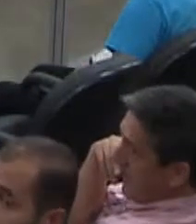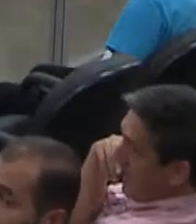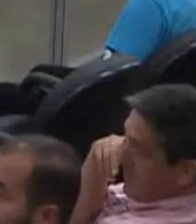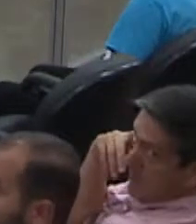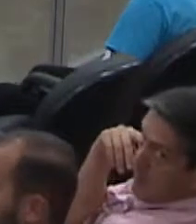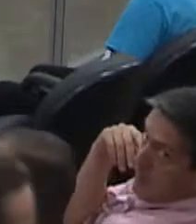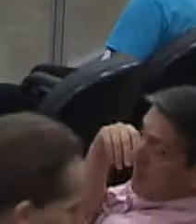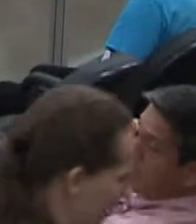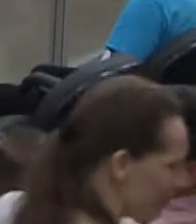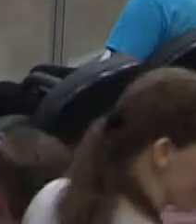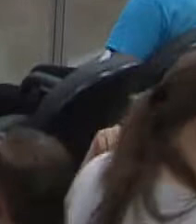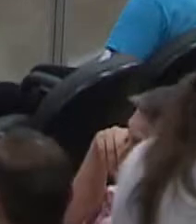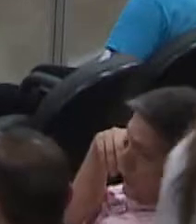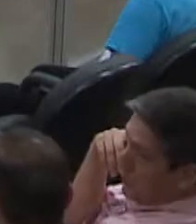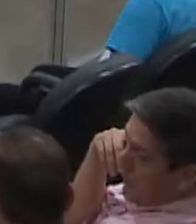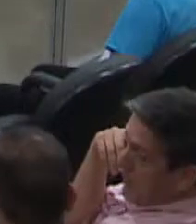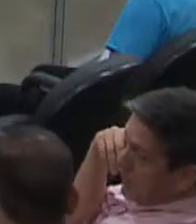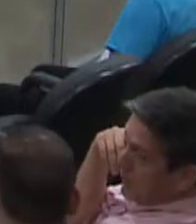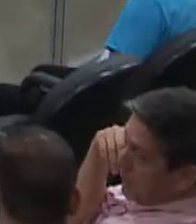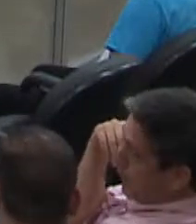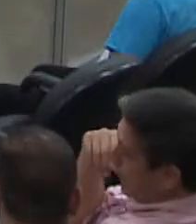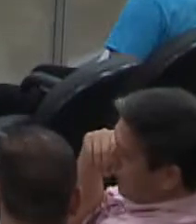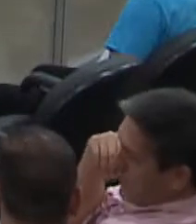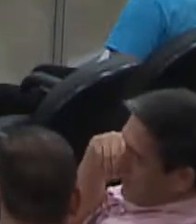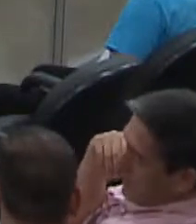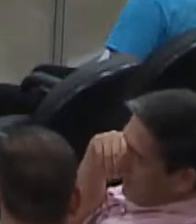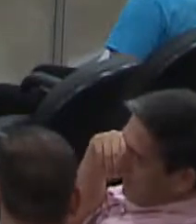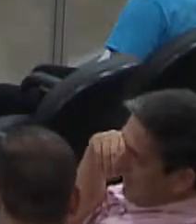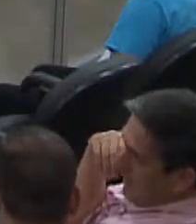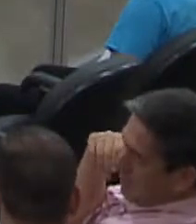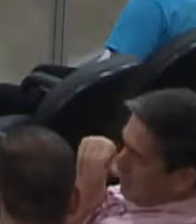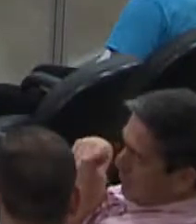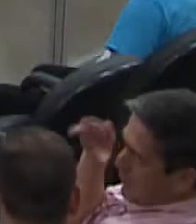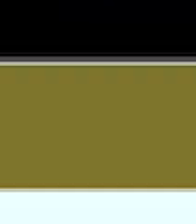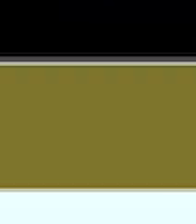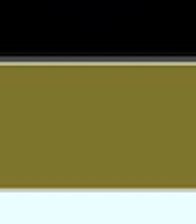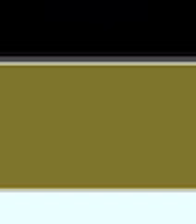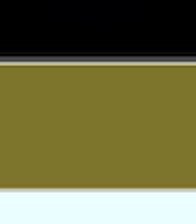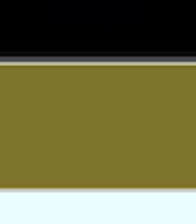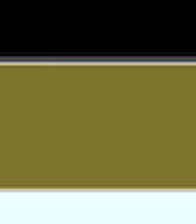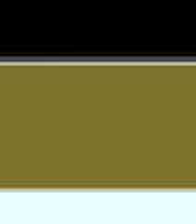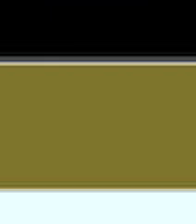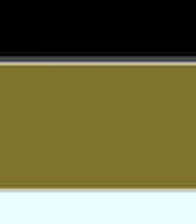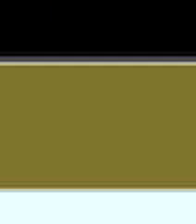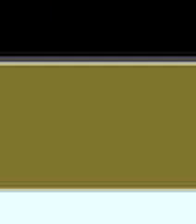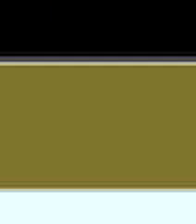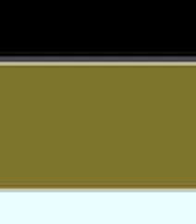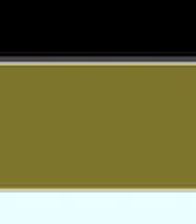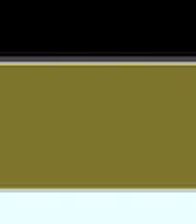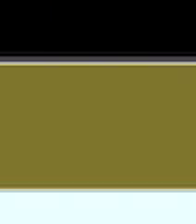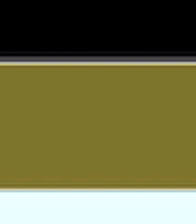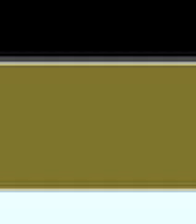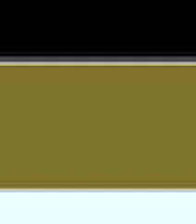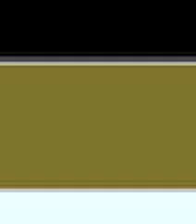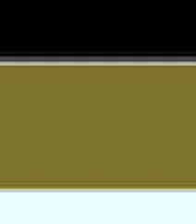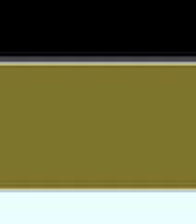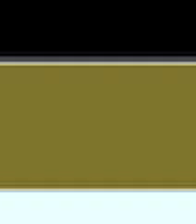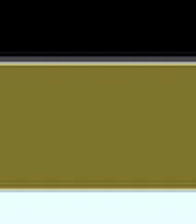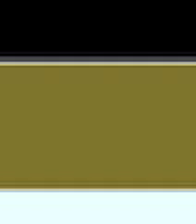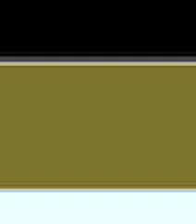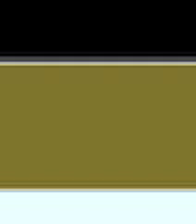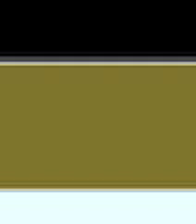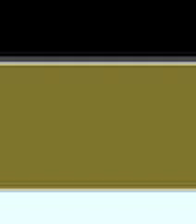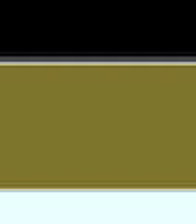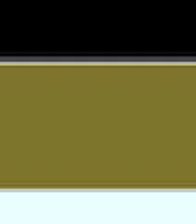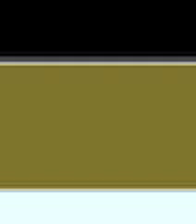presenças o vereador silvio por gentileza favor sua